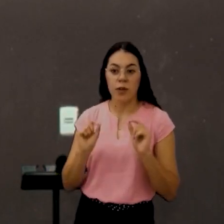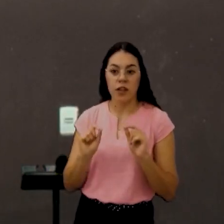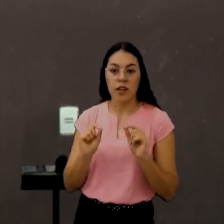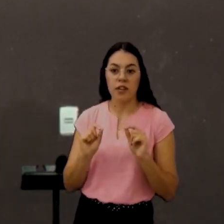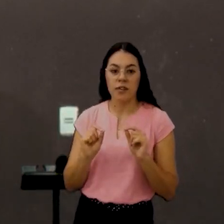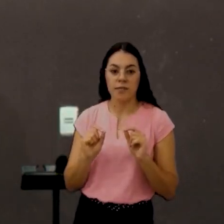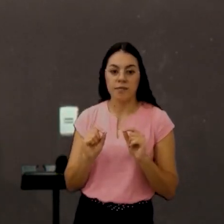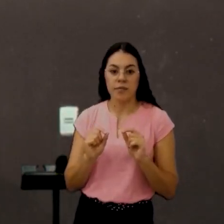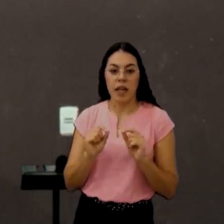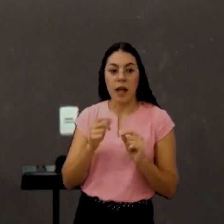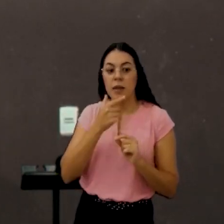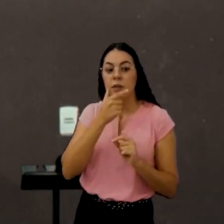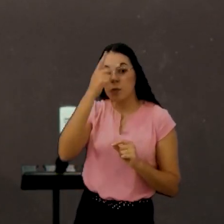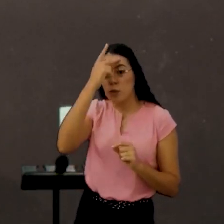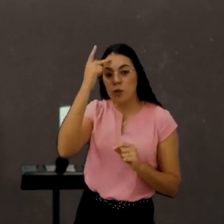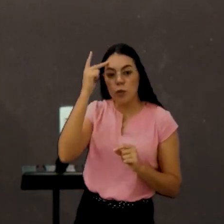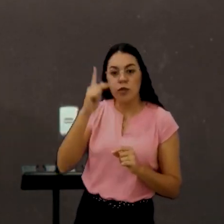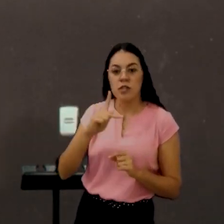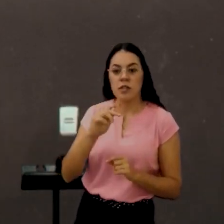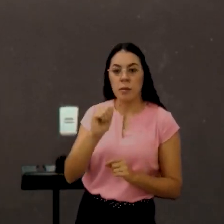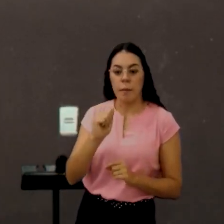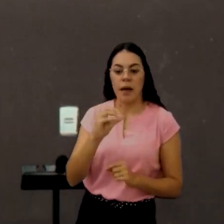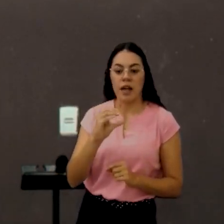os pacificadores.